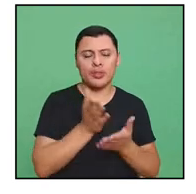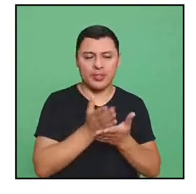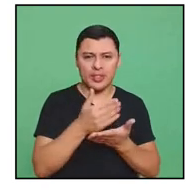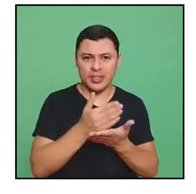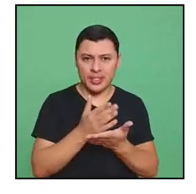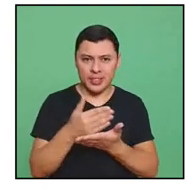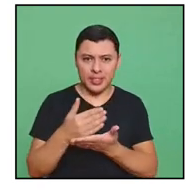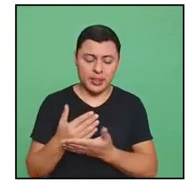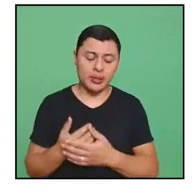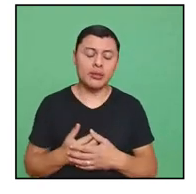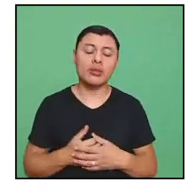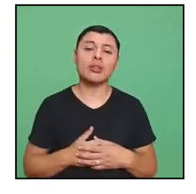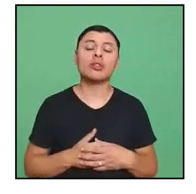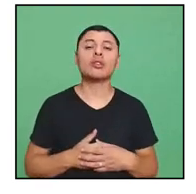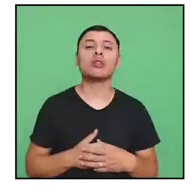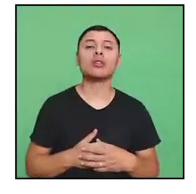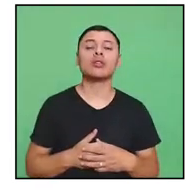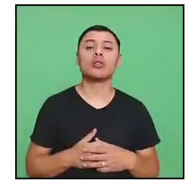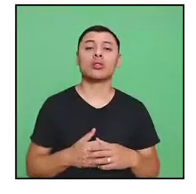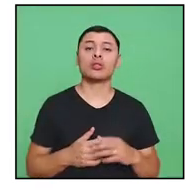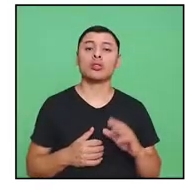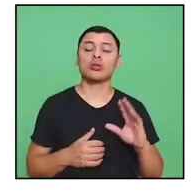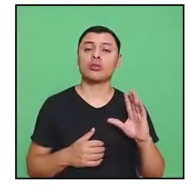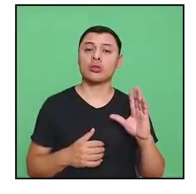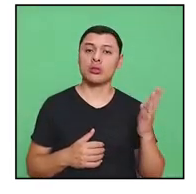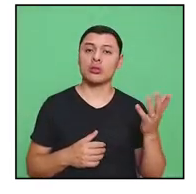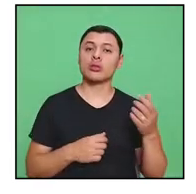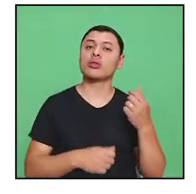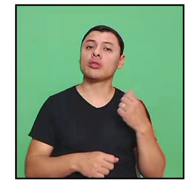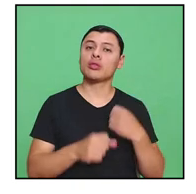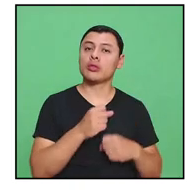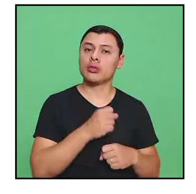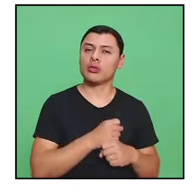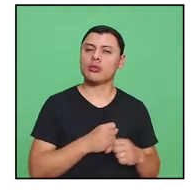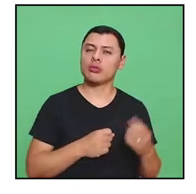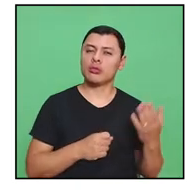teve alguns anos atrás